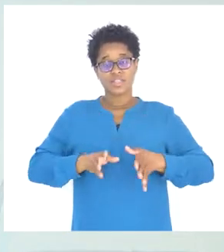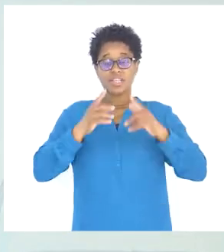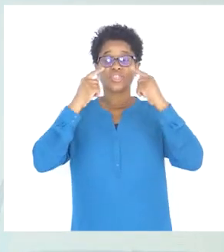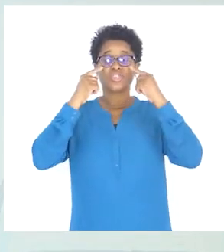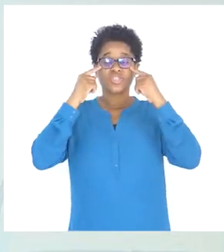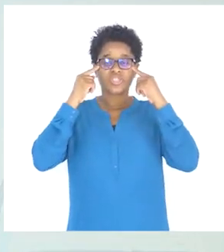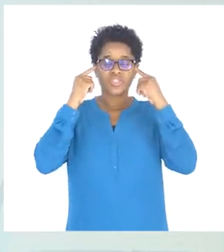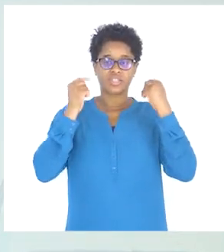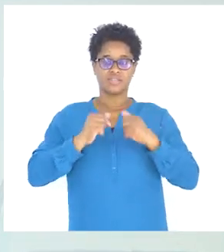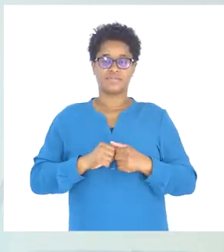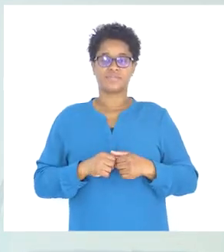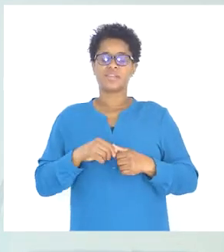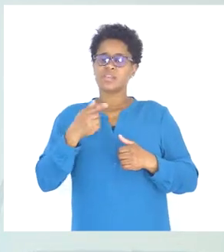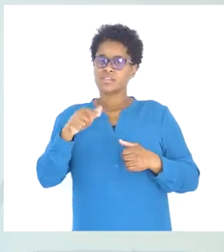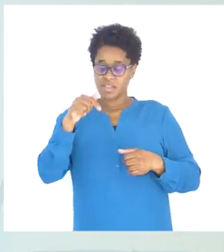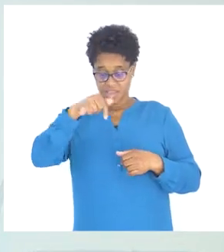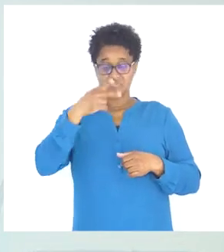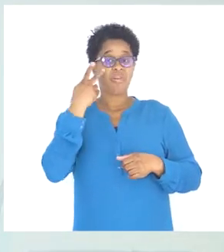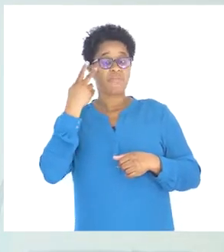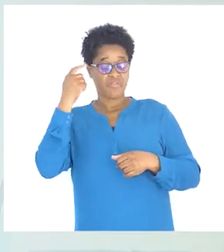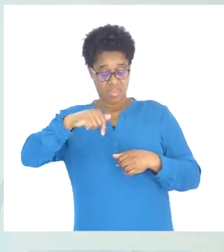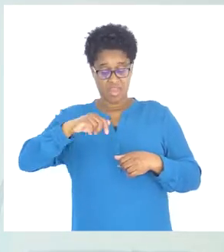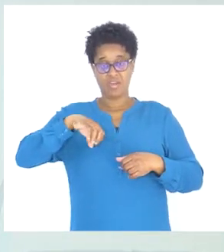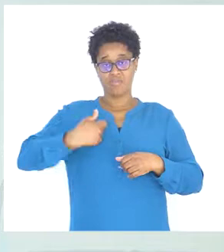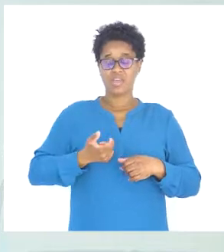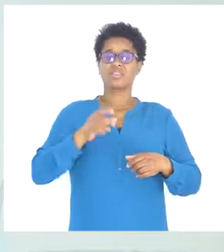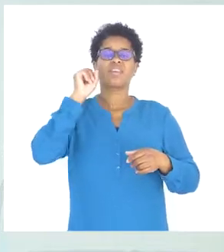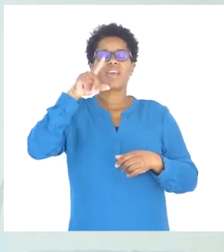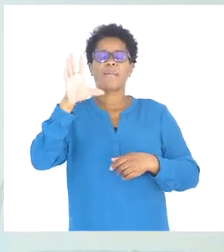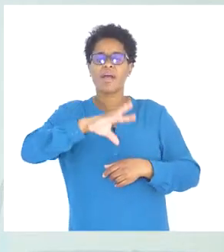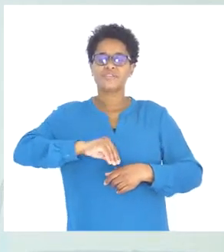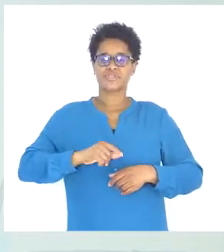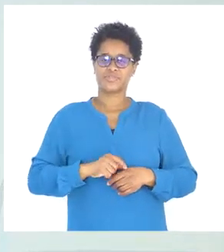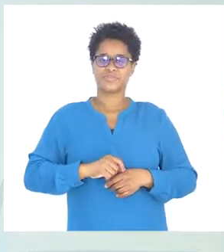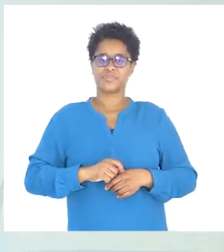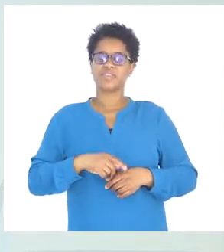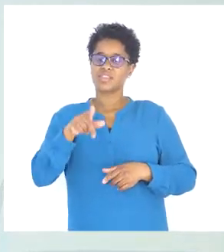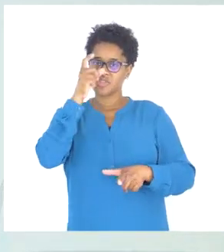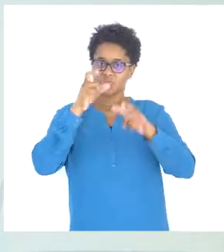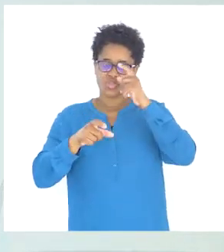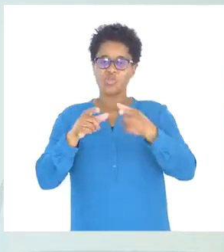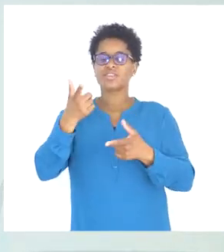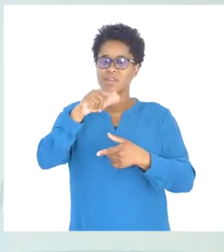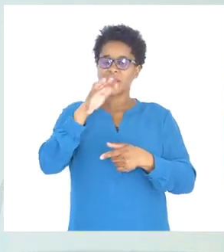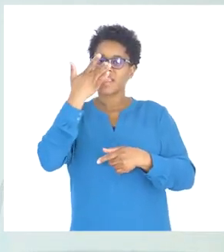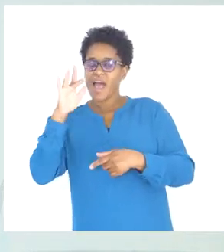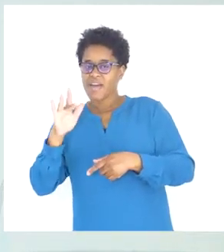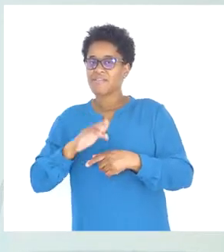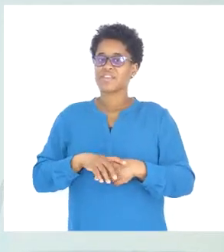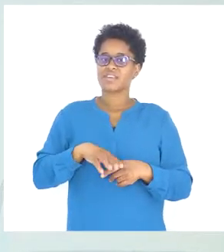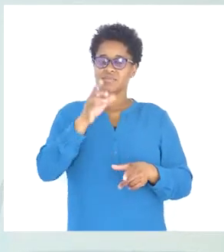não? Estão a residir aqui em Cabo Verde. Quem mais? Temos os povos da costa da África,